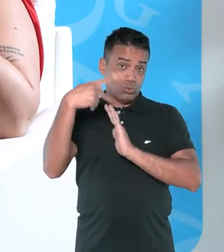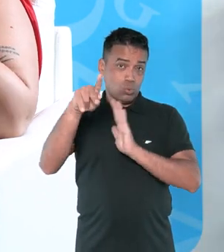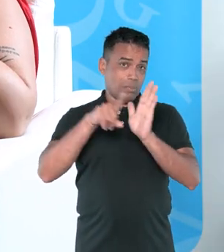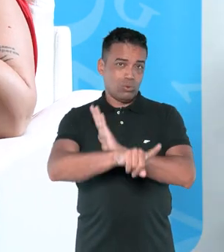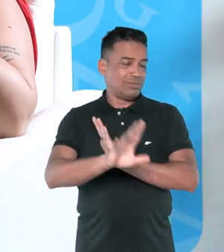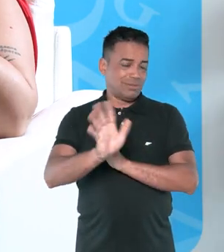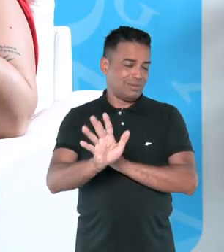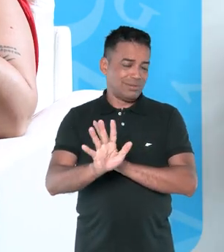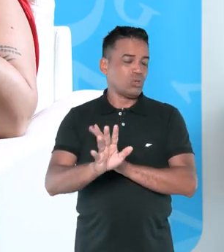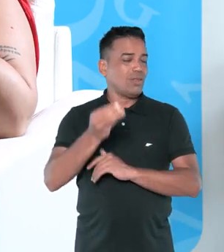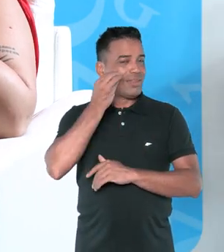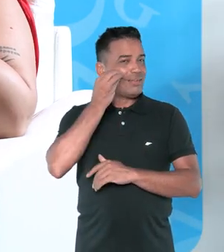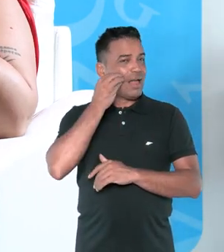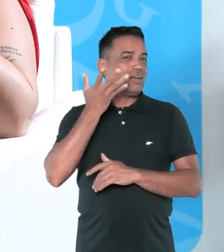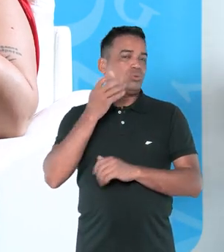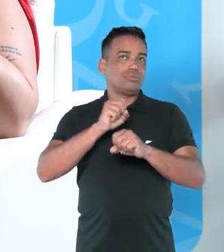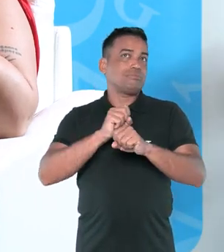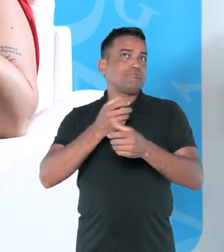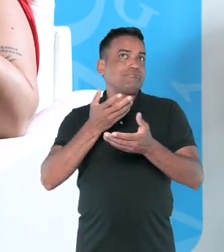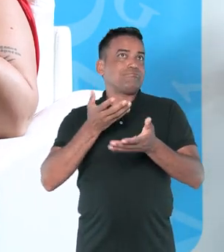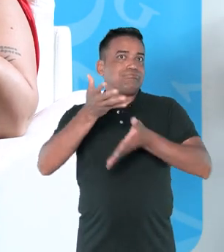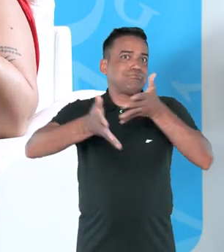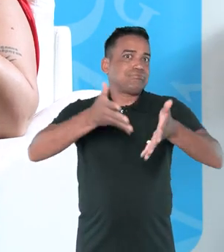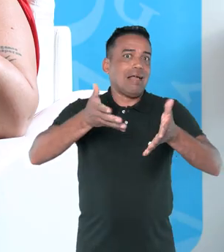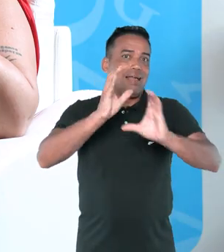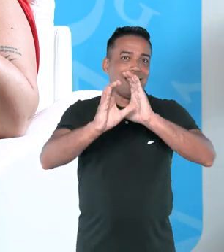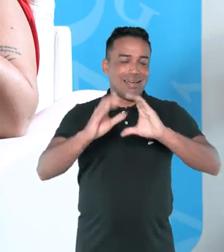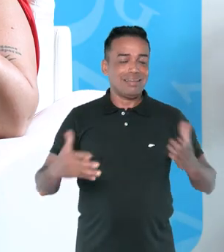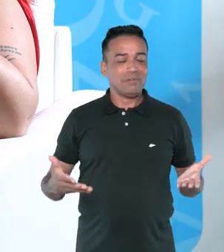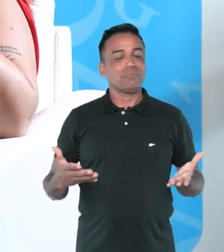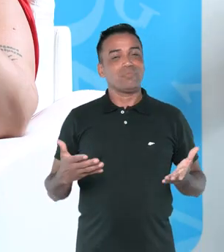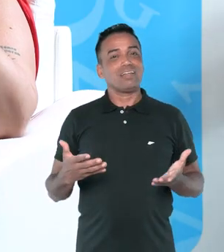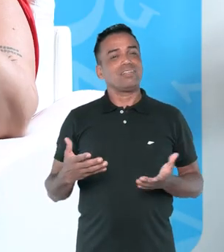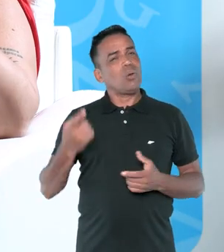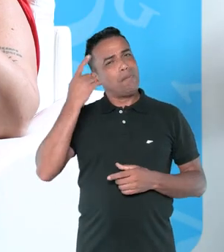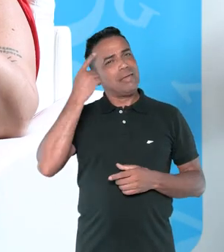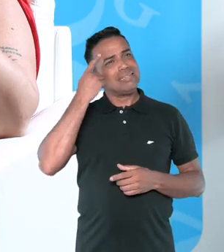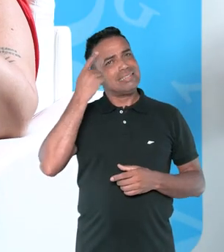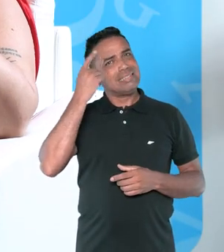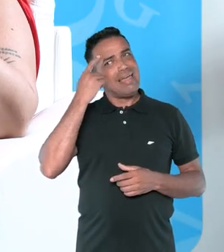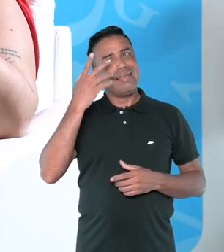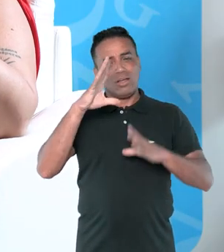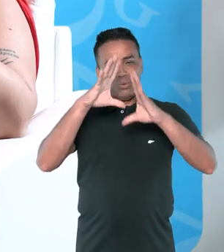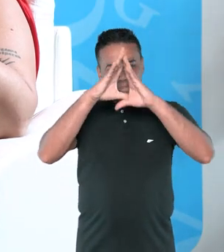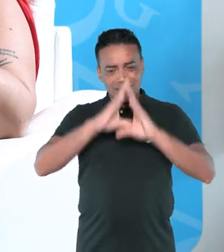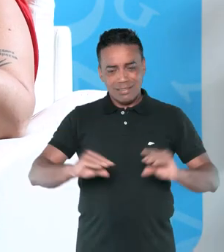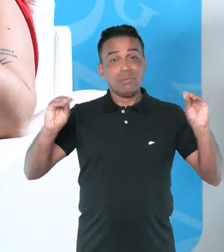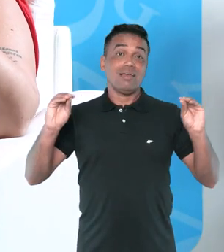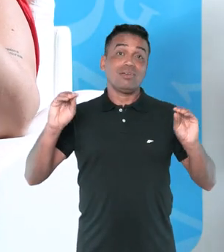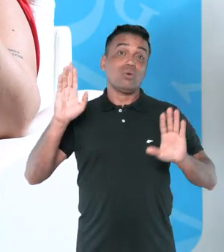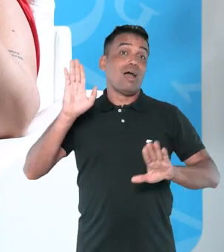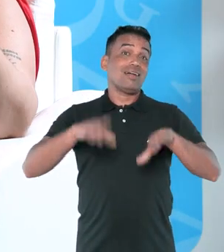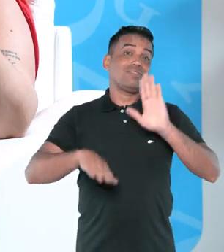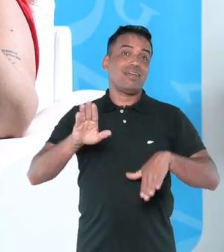jeito. Mas eu pensei demais nessa condenação. O esquecimento, às vezes, é uma condenação